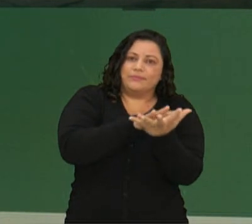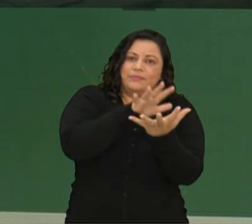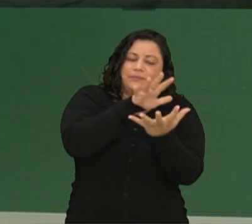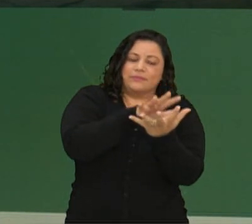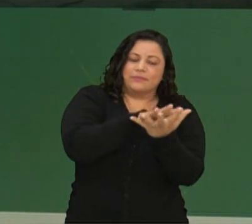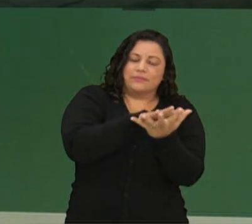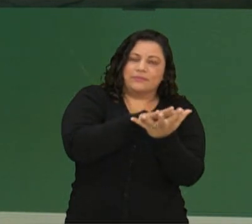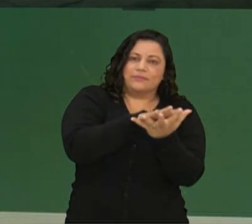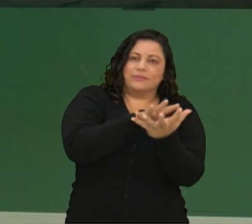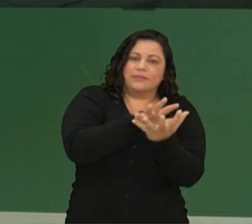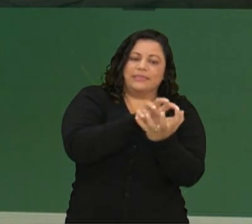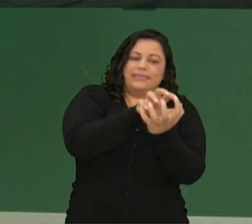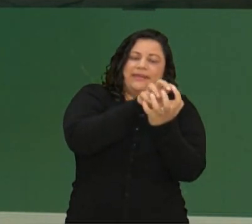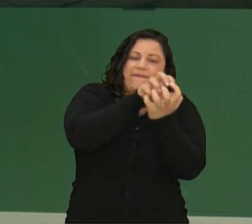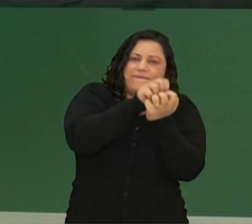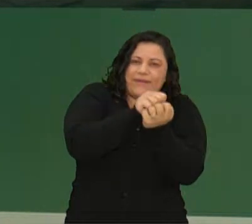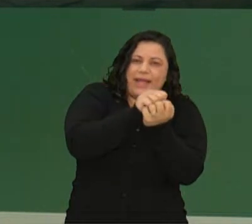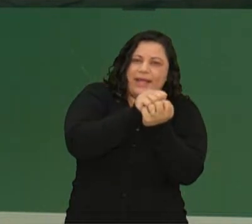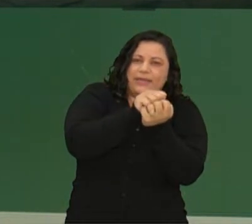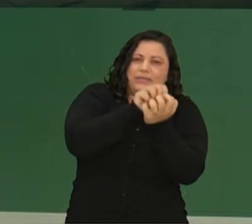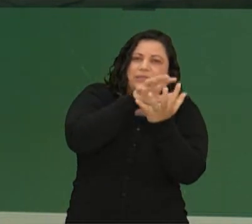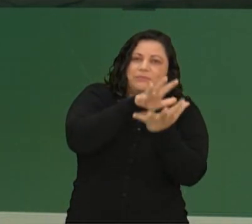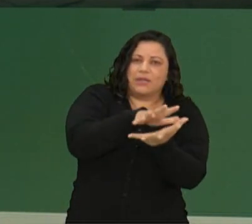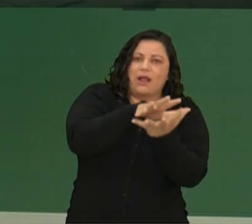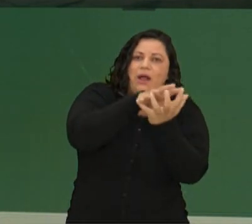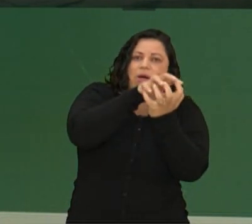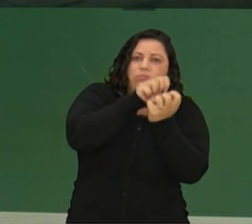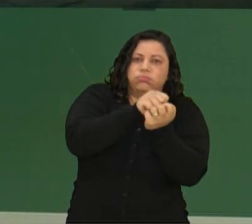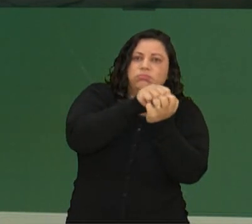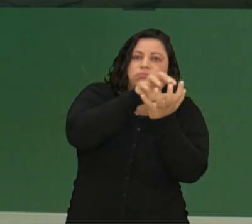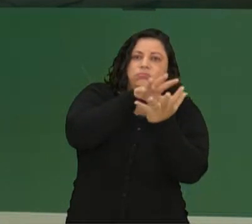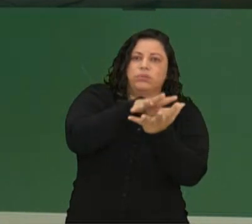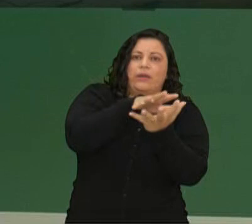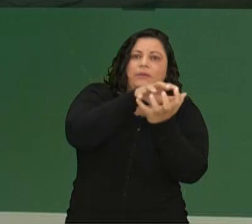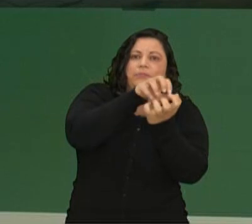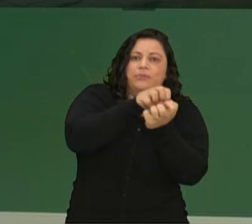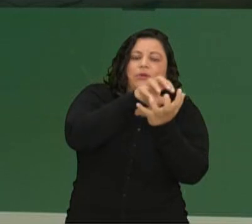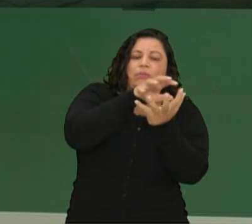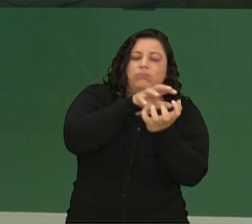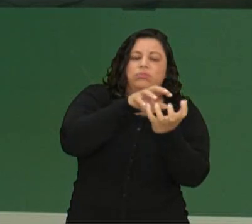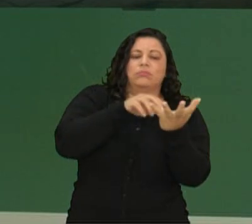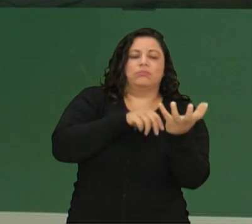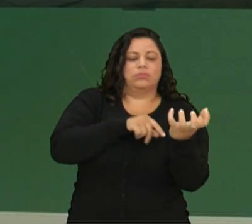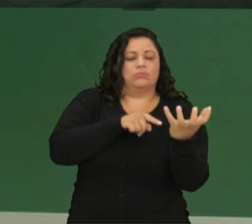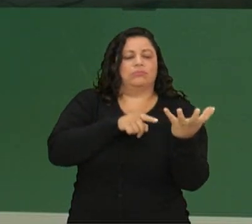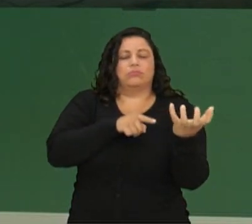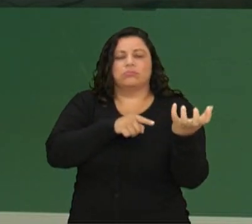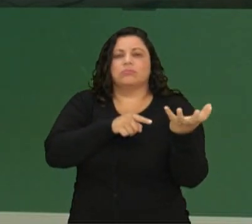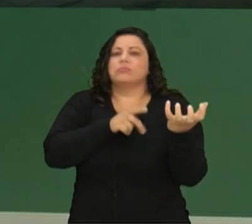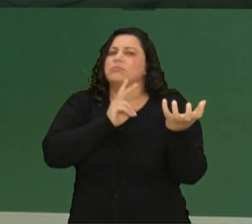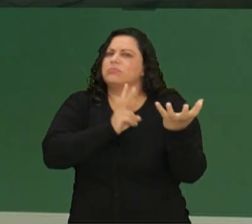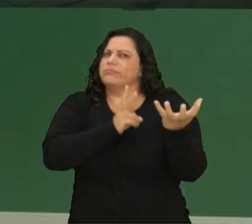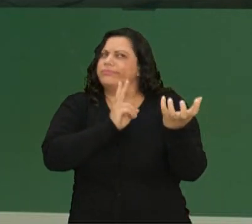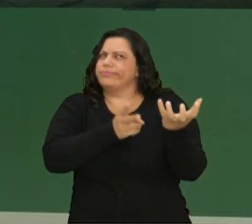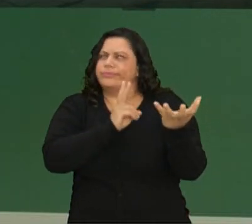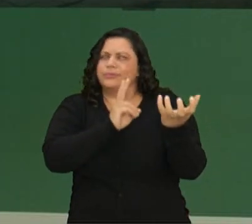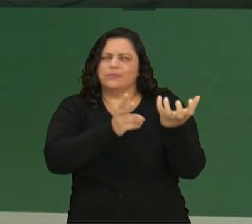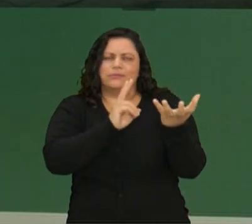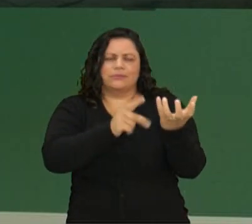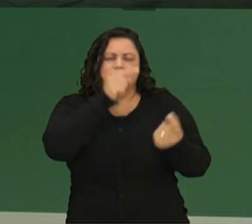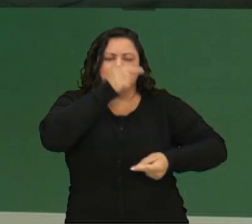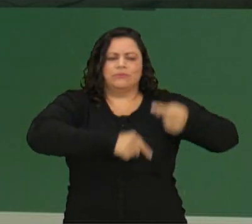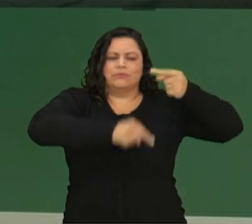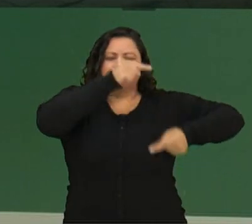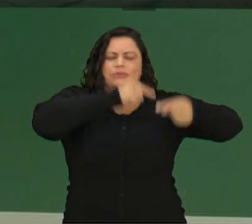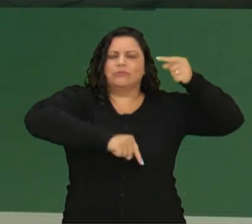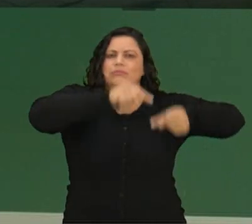foi a sístole, relaxa de novo, contrai de novo e assim por diante, tá? Então, isso é o ciclo cardíaco, né? Sinônimo de vida.